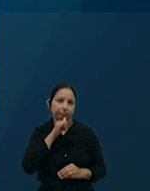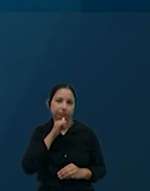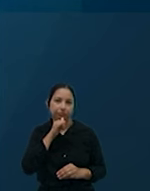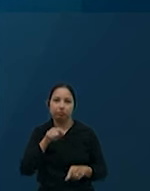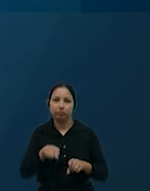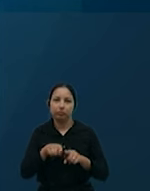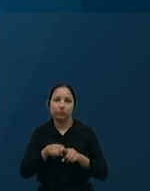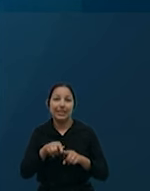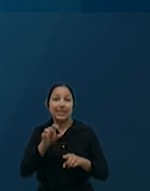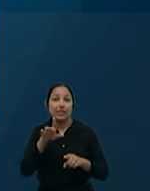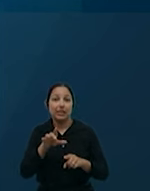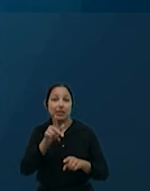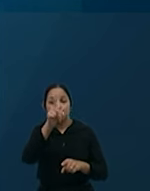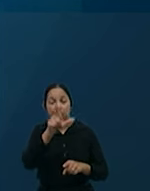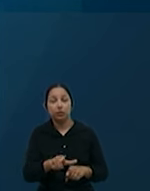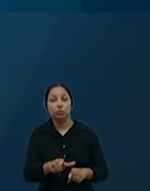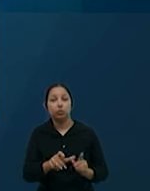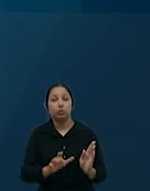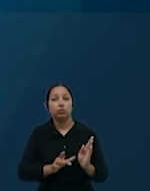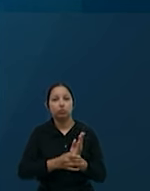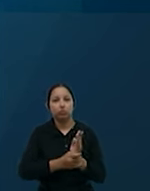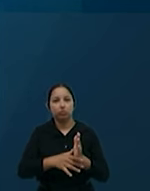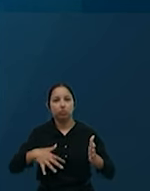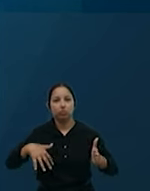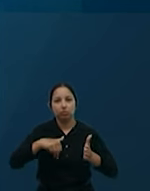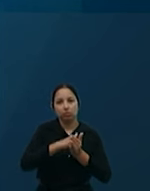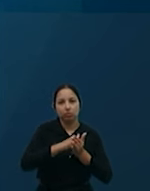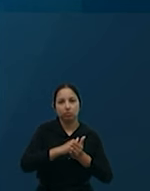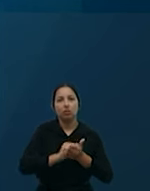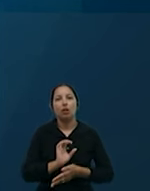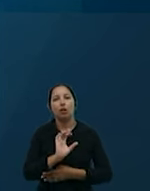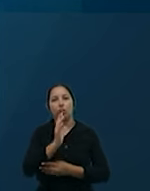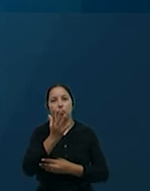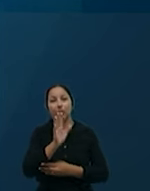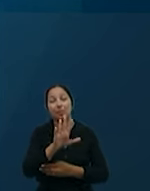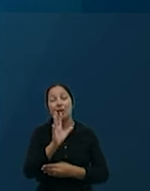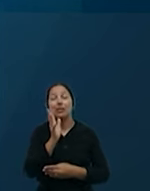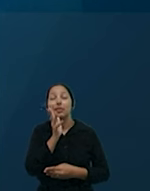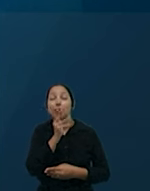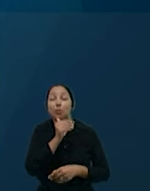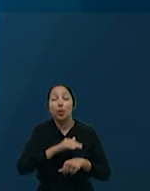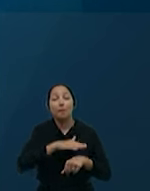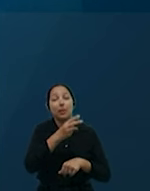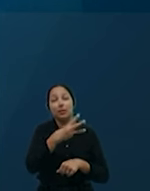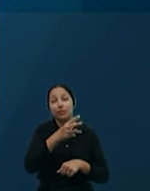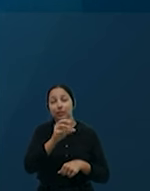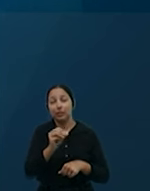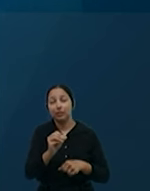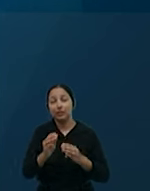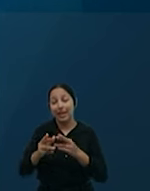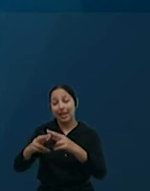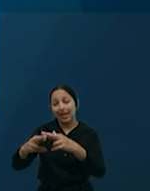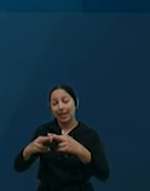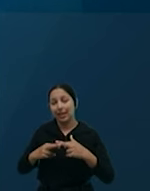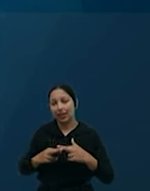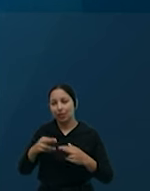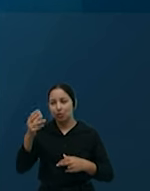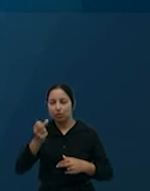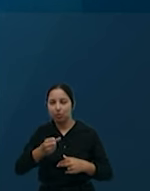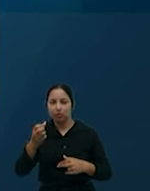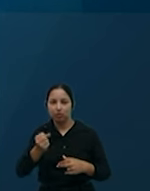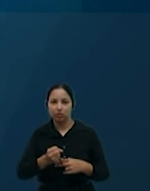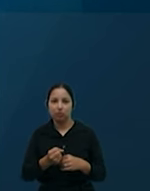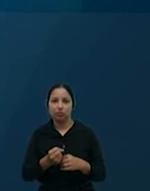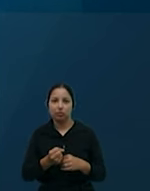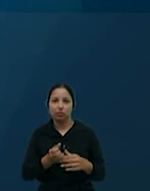e levar mais do que 30 dias para requerer esse benefício por incapacidade, os efeitos financeiros não serão a contar da